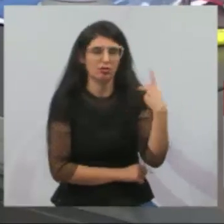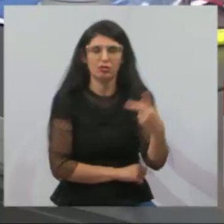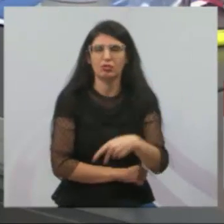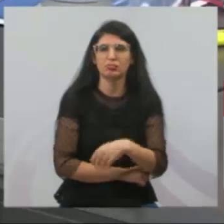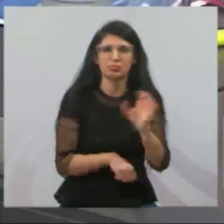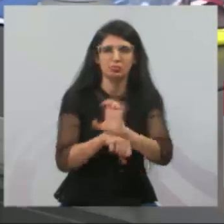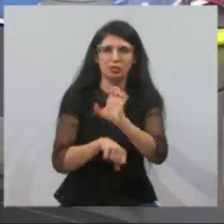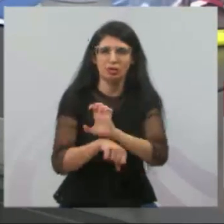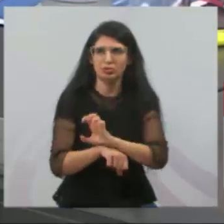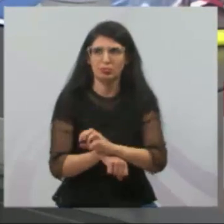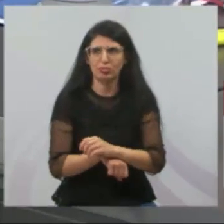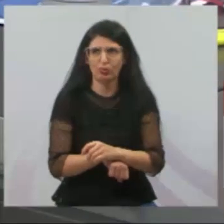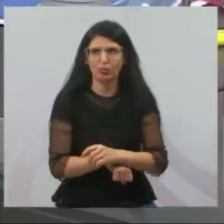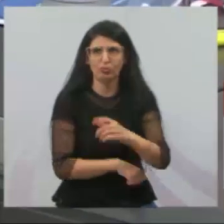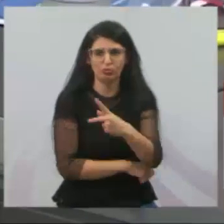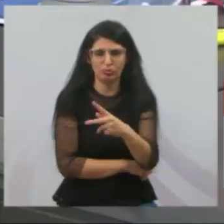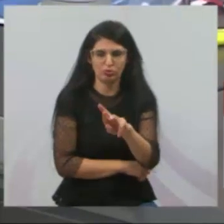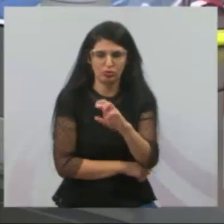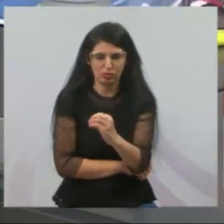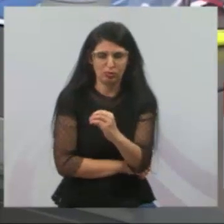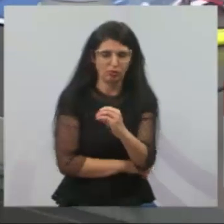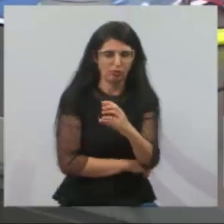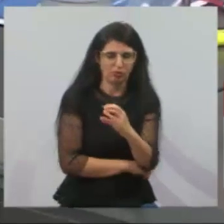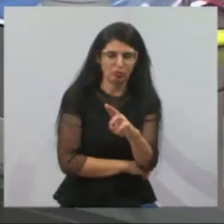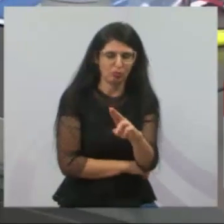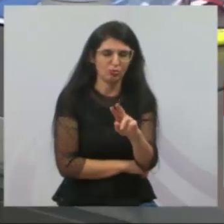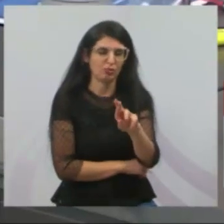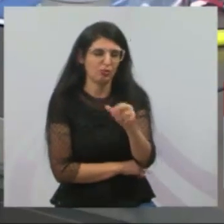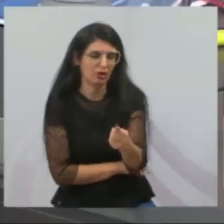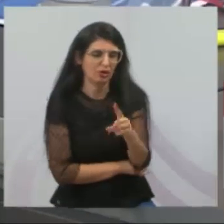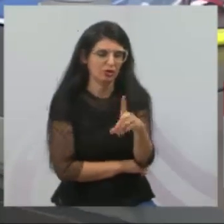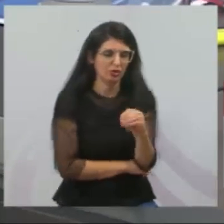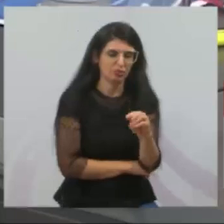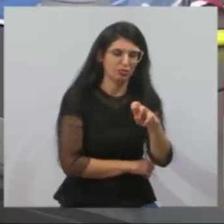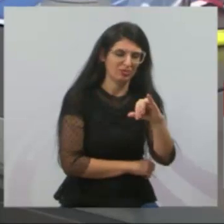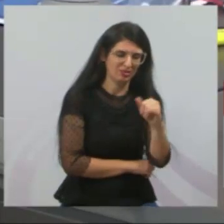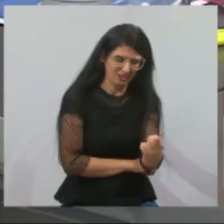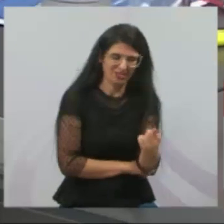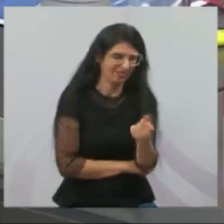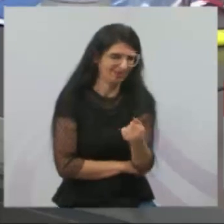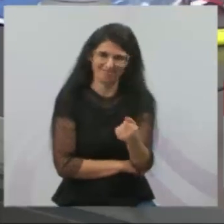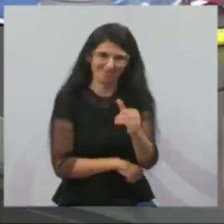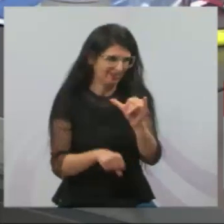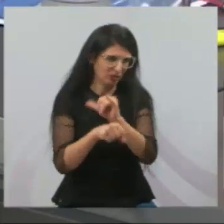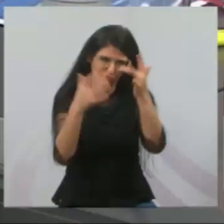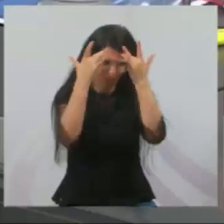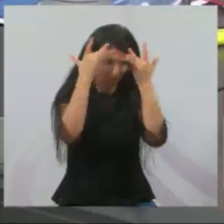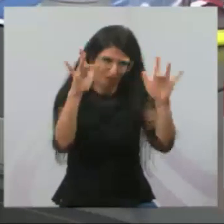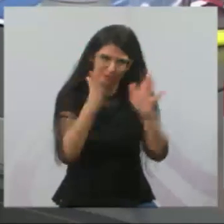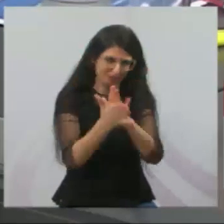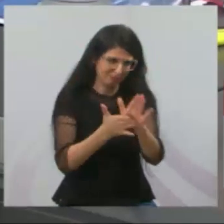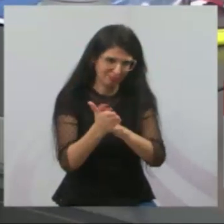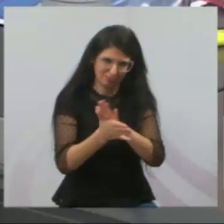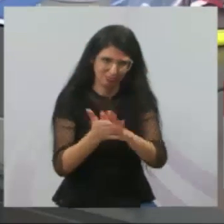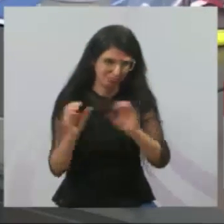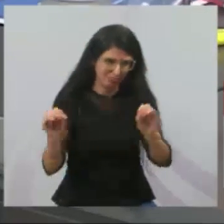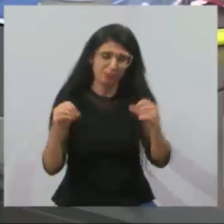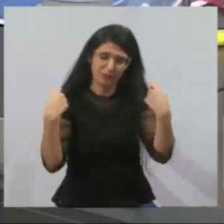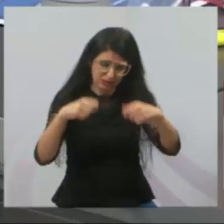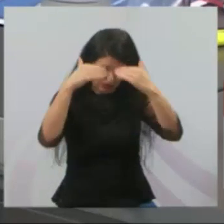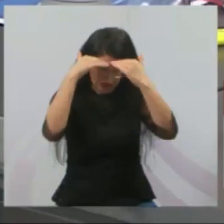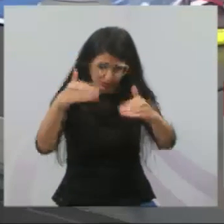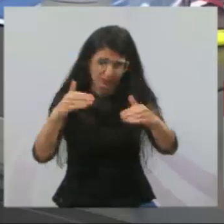ele também não, os procuradores não acharam uma saída que seria mais plausível neste momento, a não ser votar e cumprir a lei,